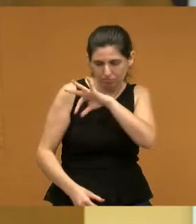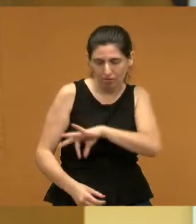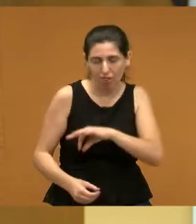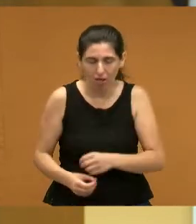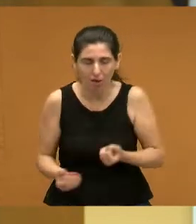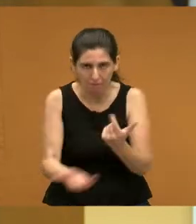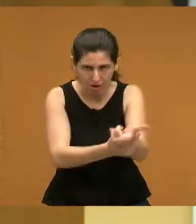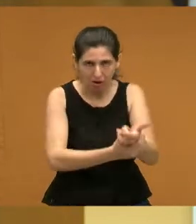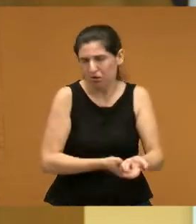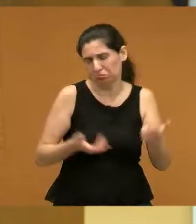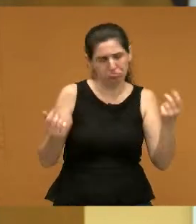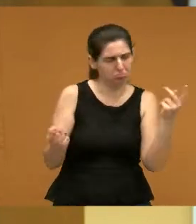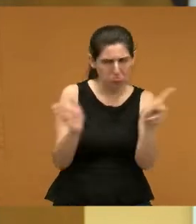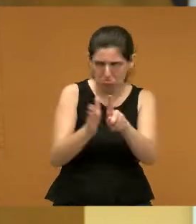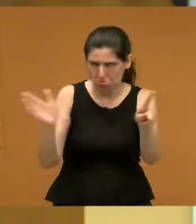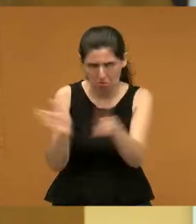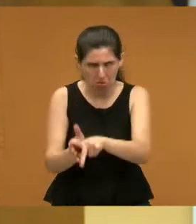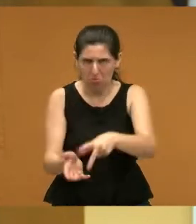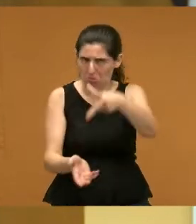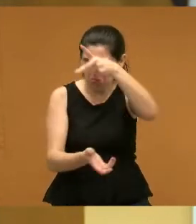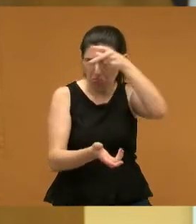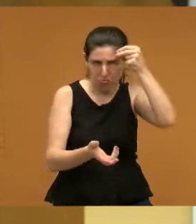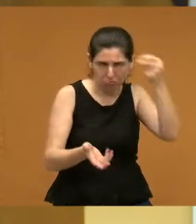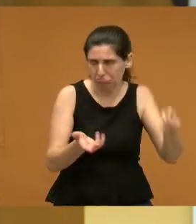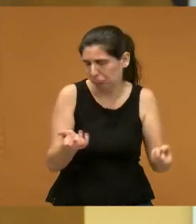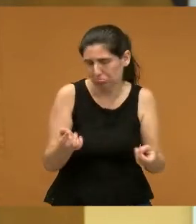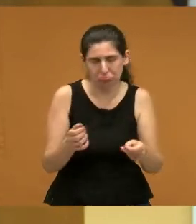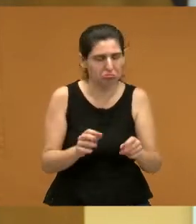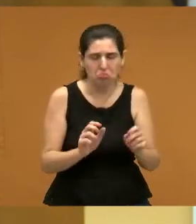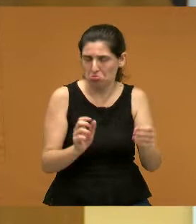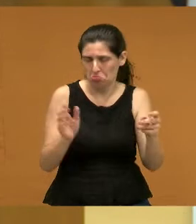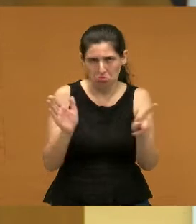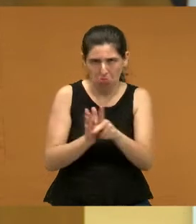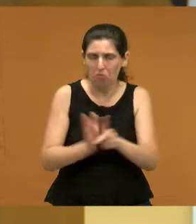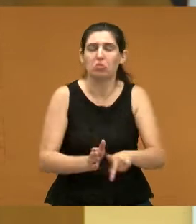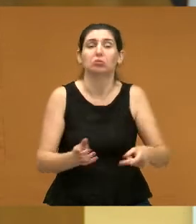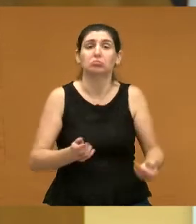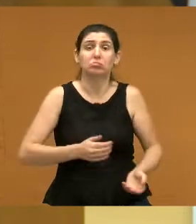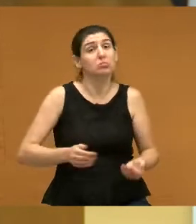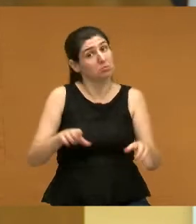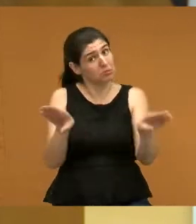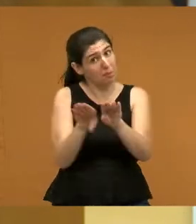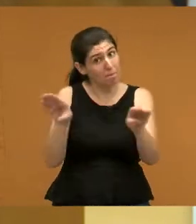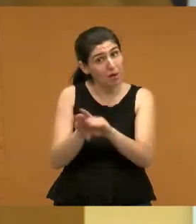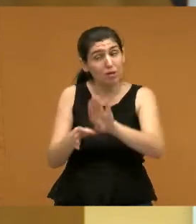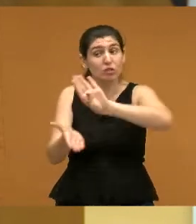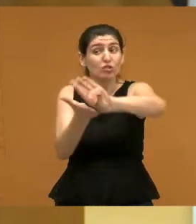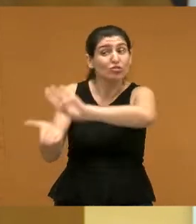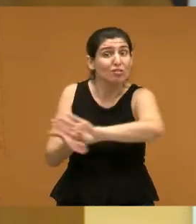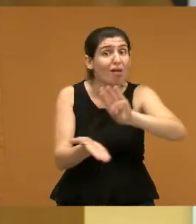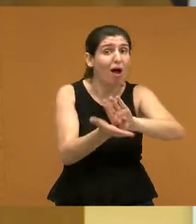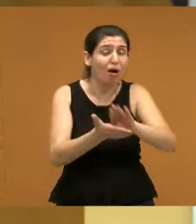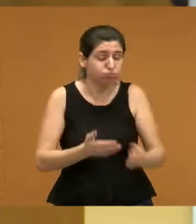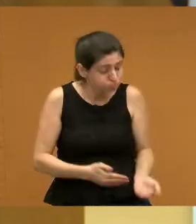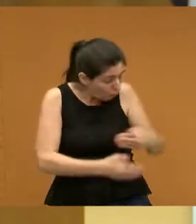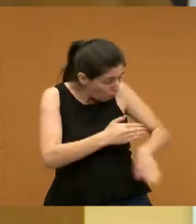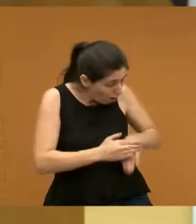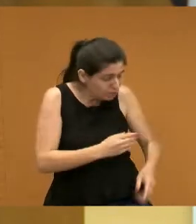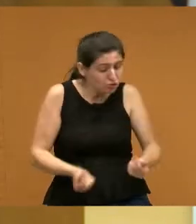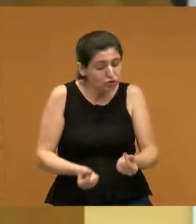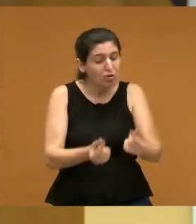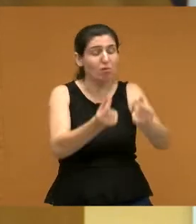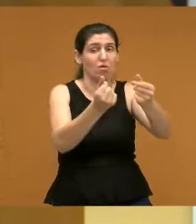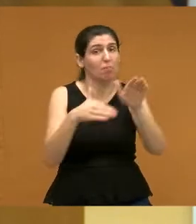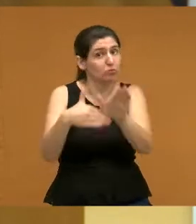do orçamento e a estrutura proposta gerará uma economia em face da estrutura vigente.